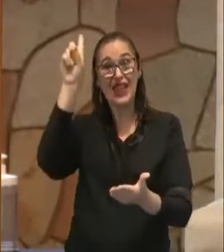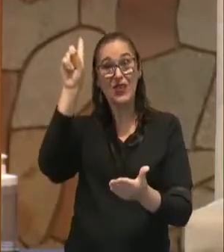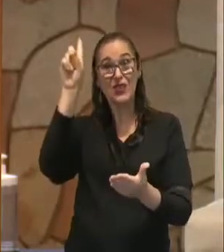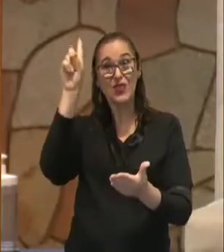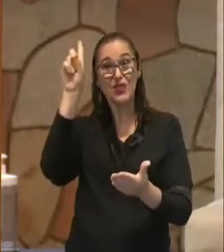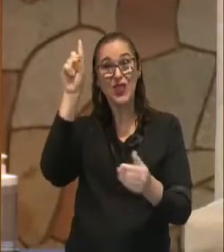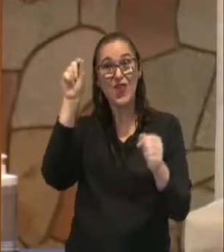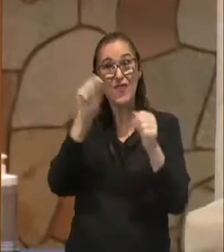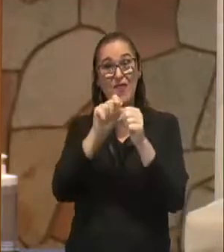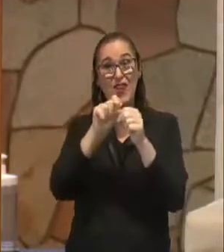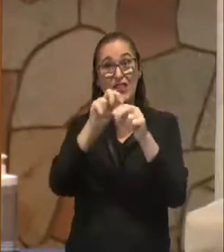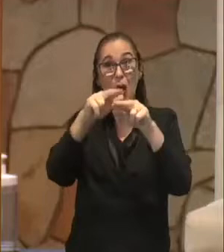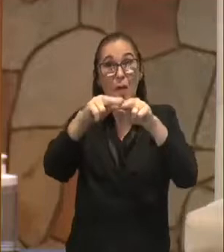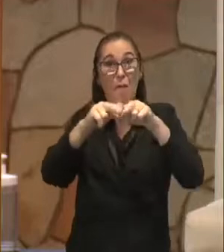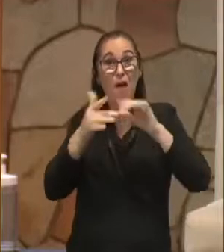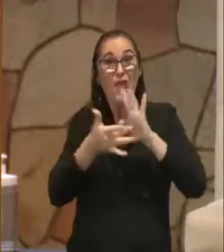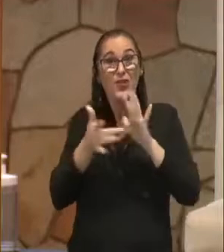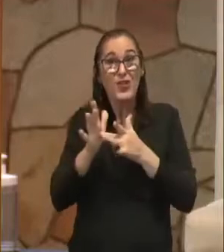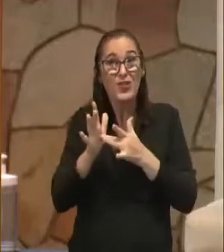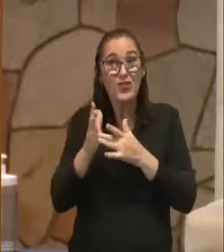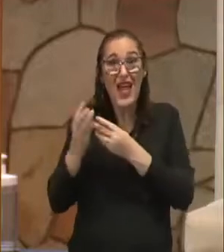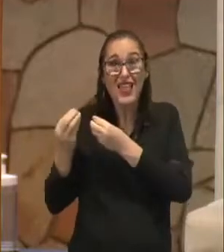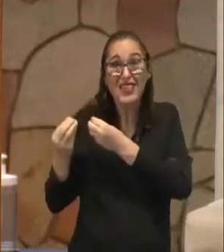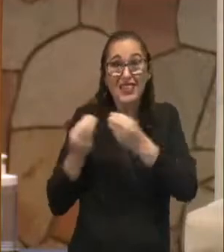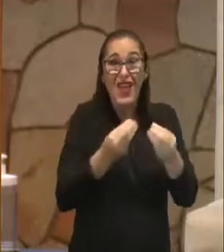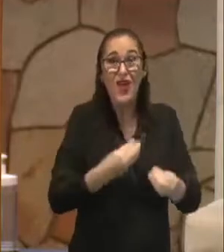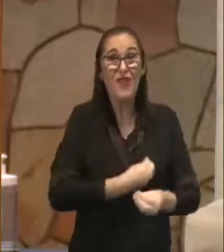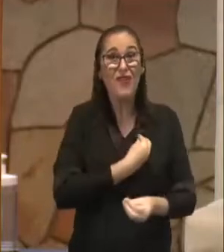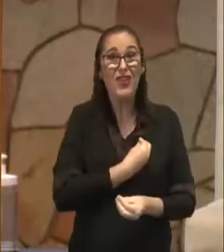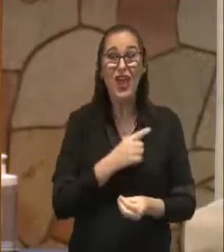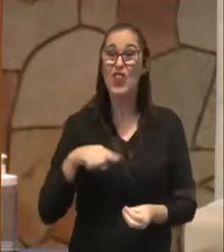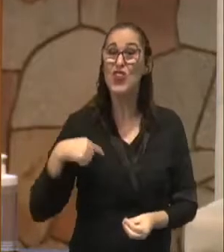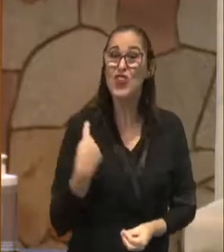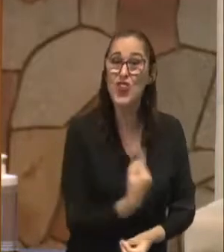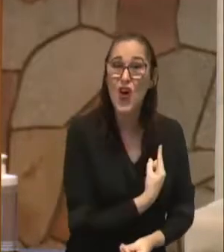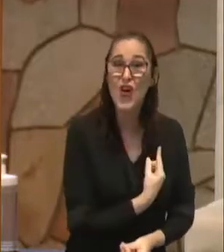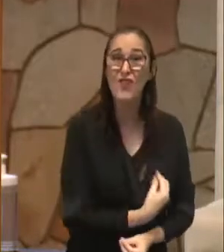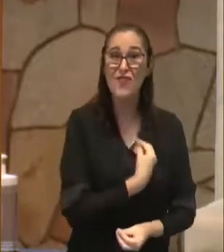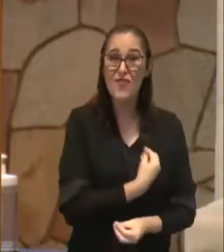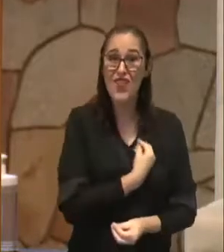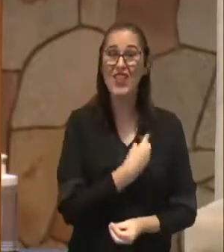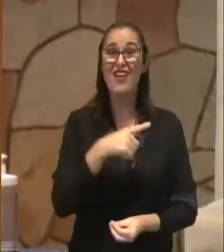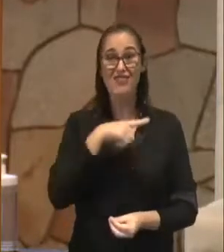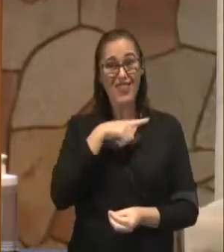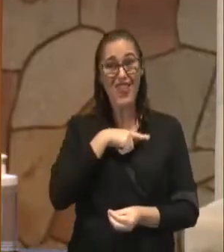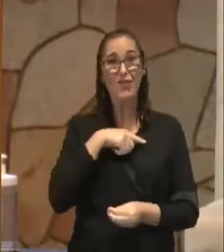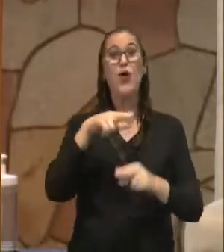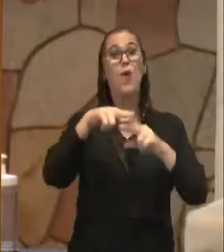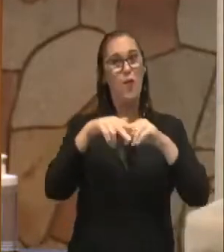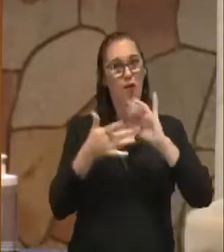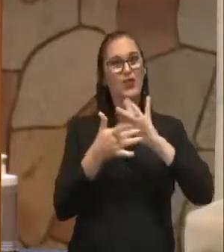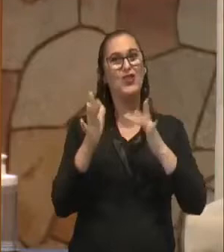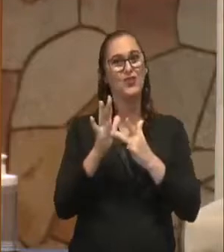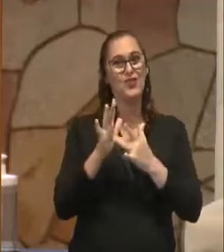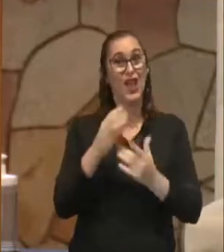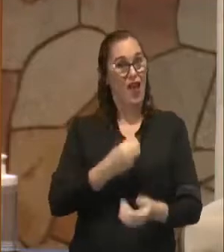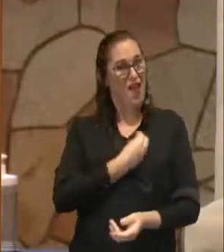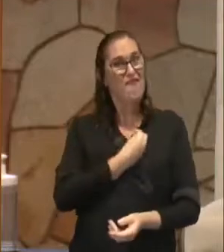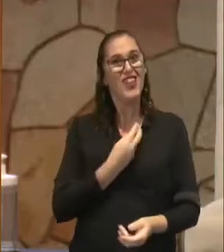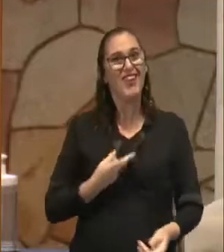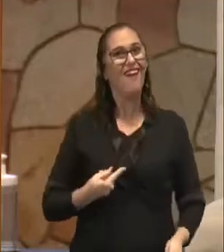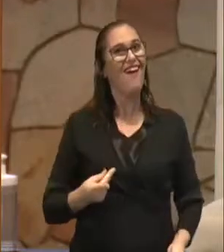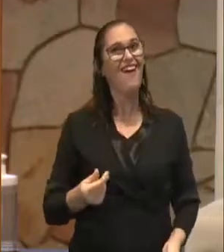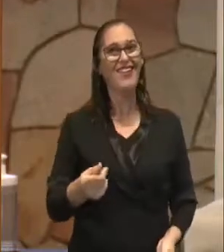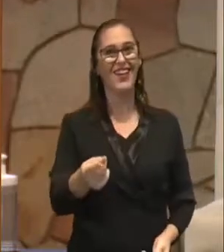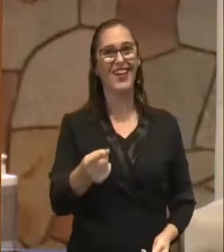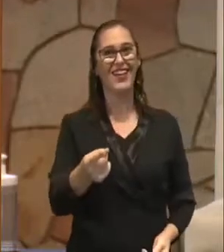Jesus. Ele nos deu vida. Nós temos vida em Cristo e vida eterna. O próprio Jesus disse: